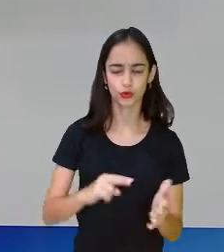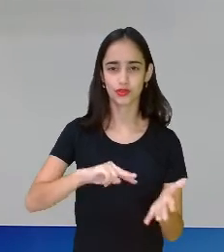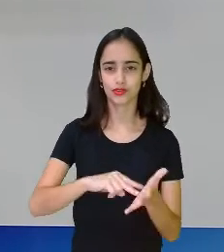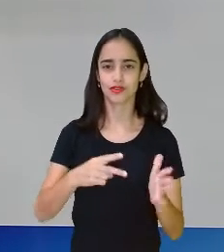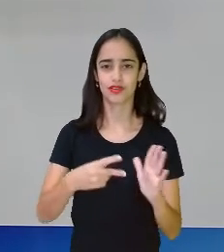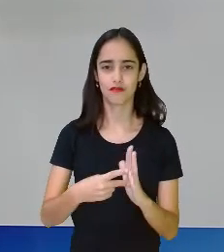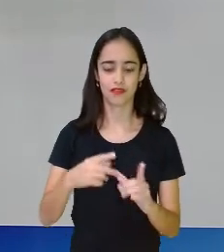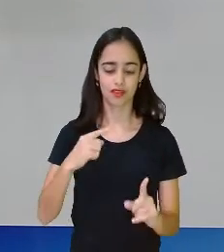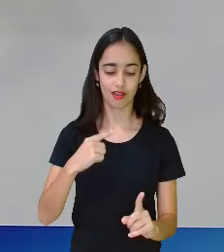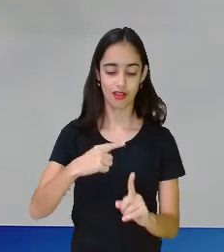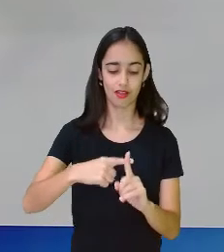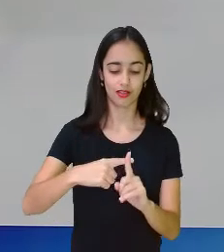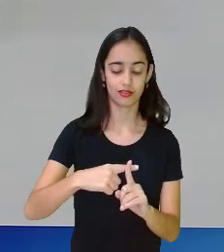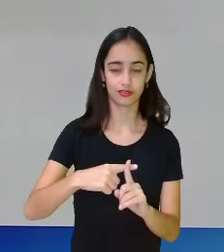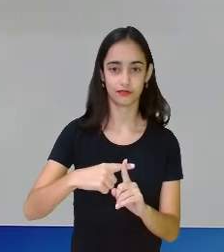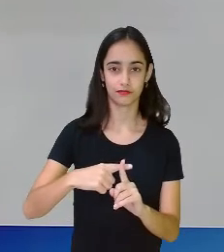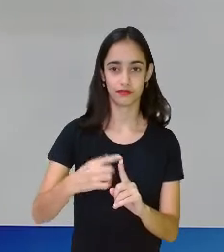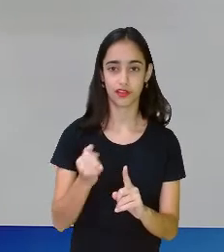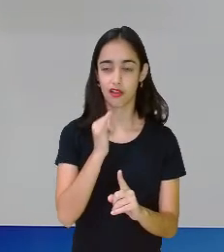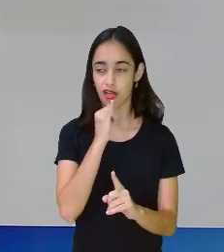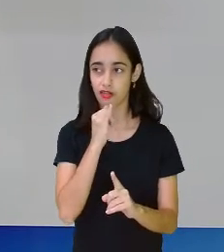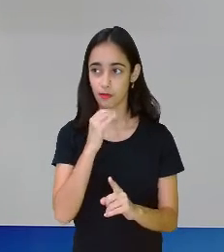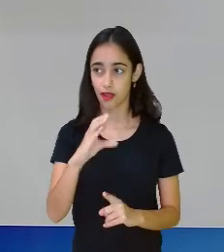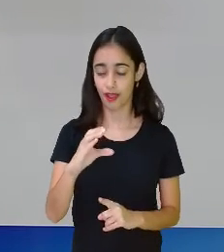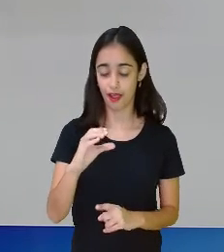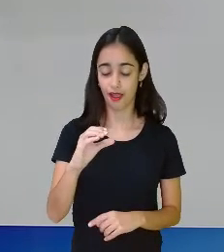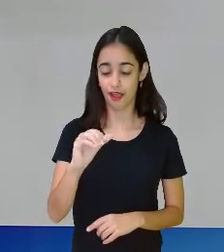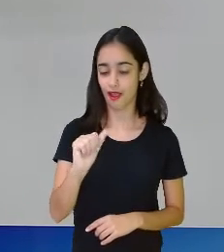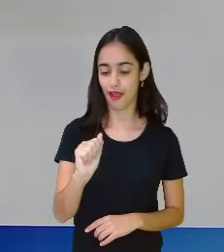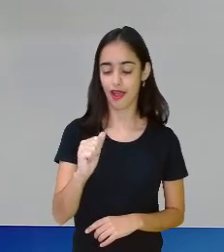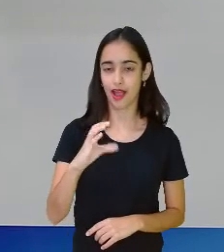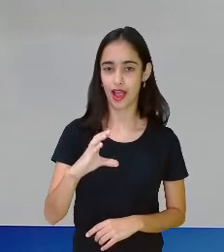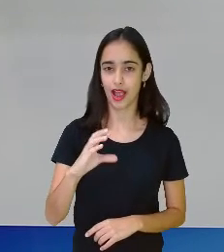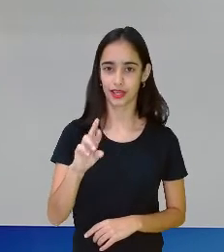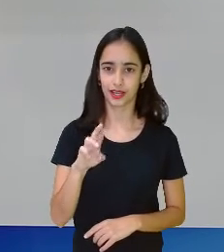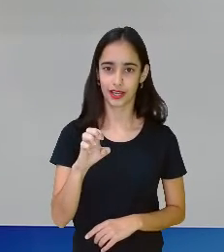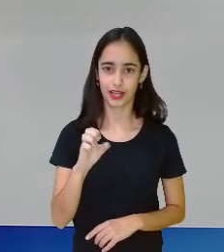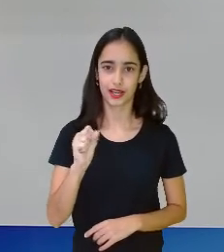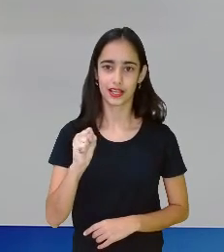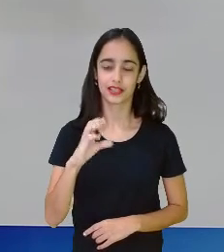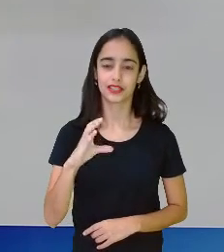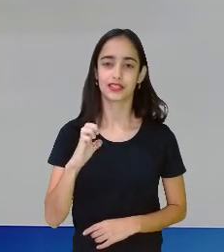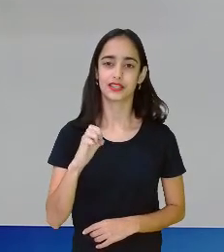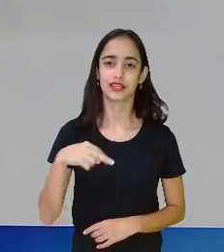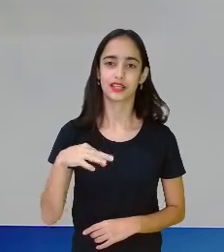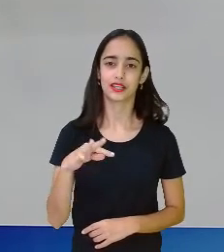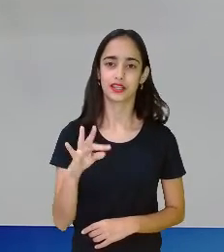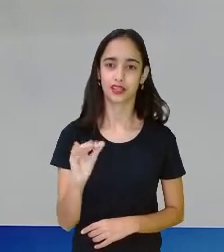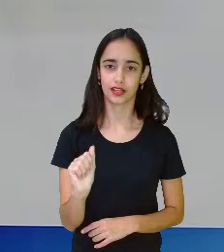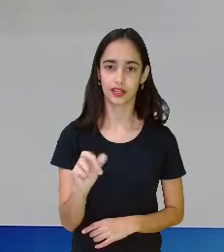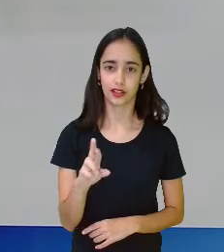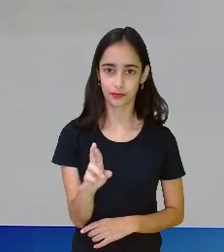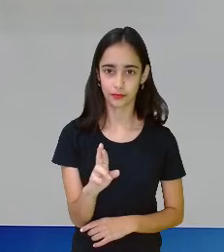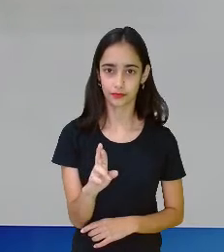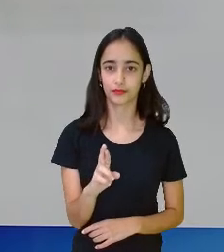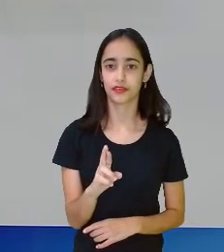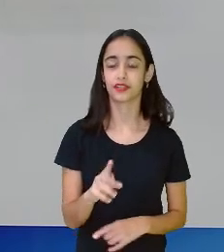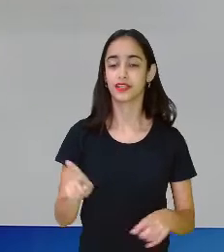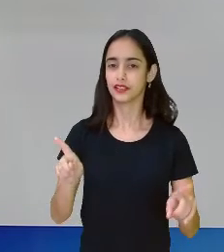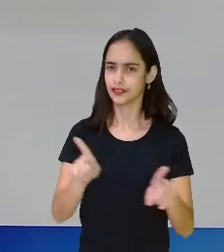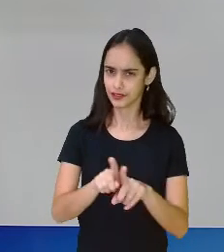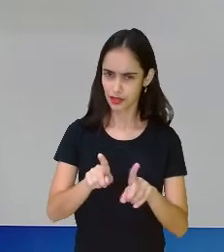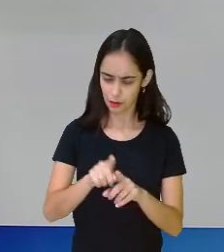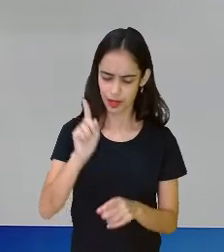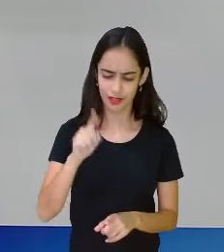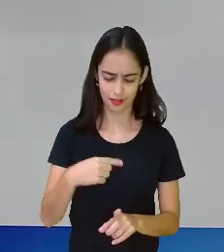eu acrescento uma quantidade, eu estou aumentando. E se eu estou aumentando, eu estou